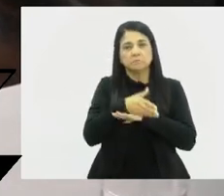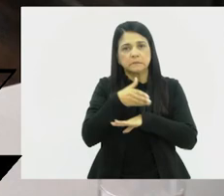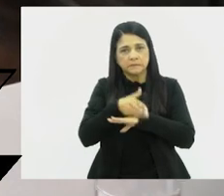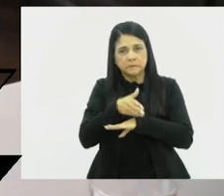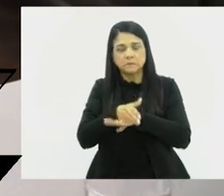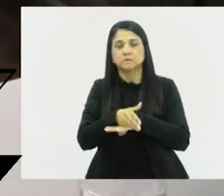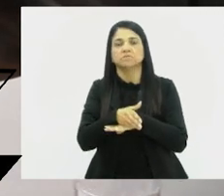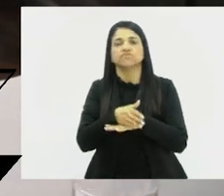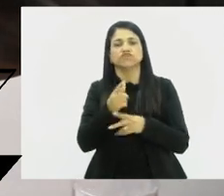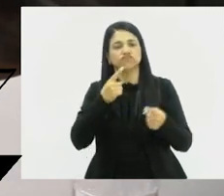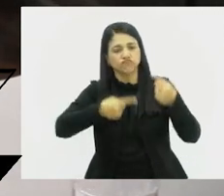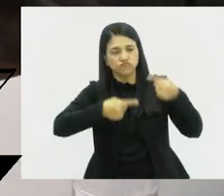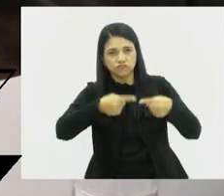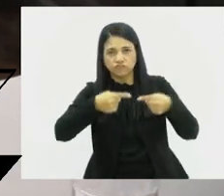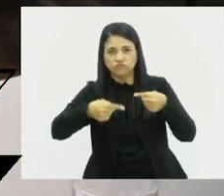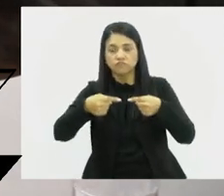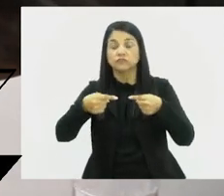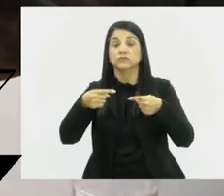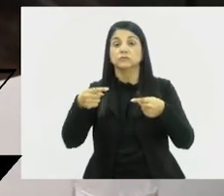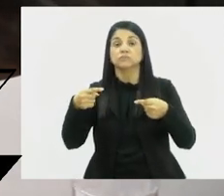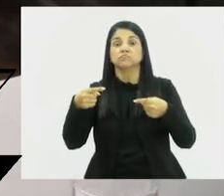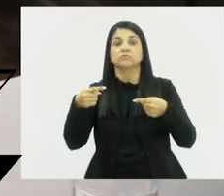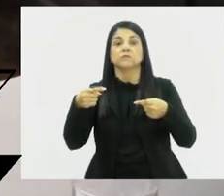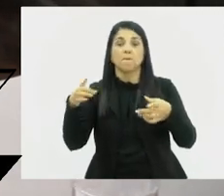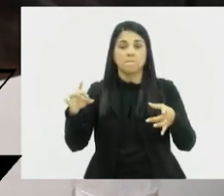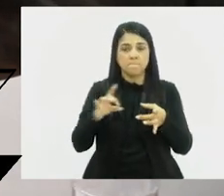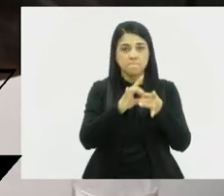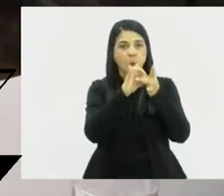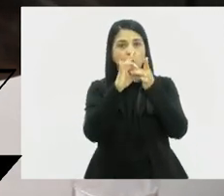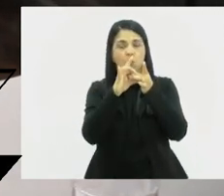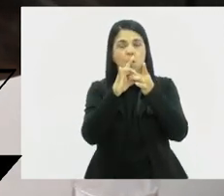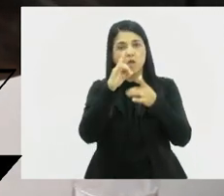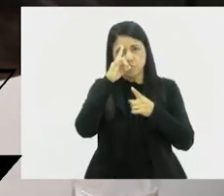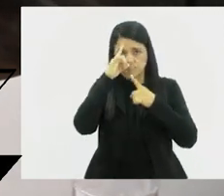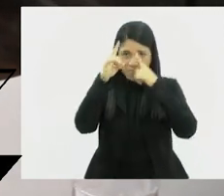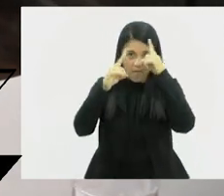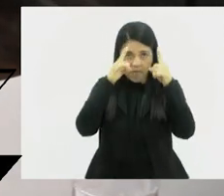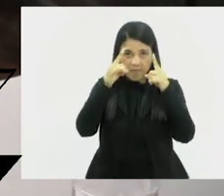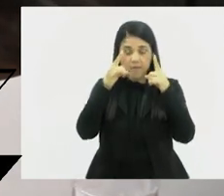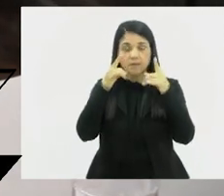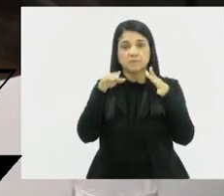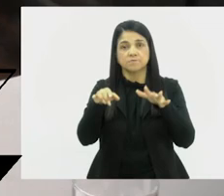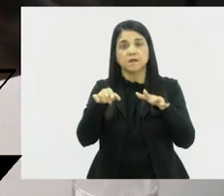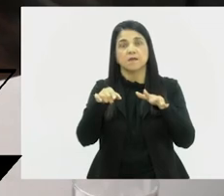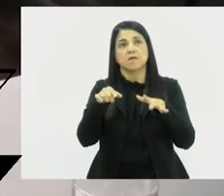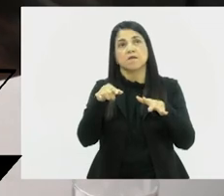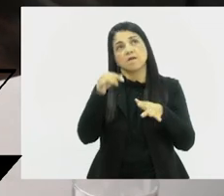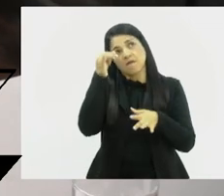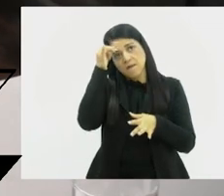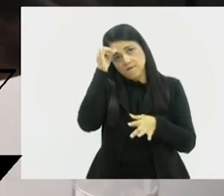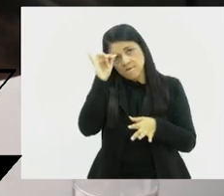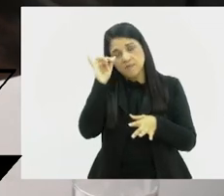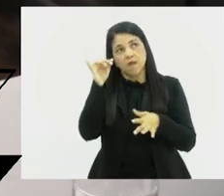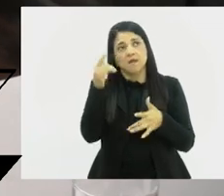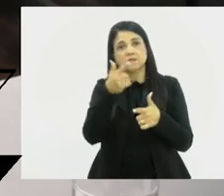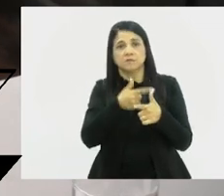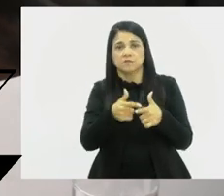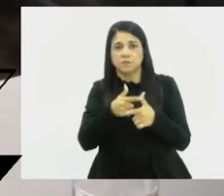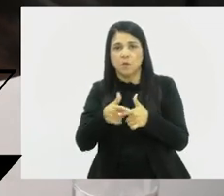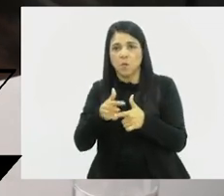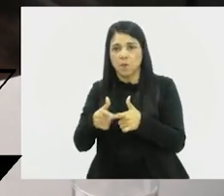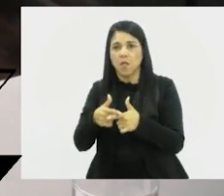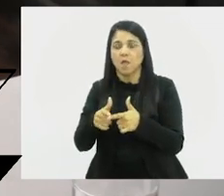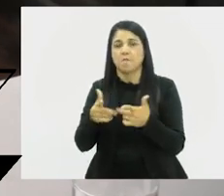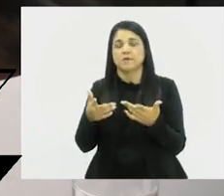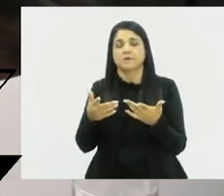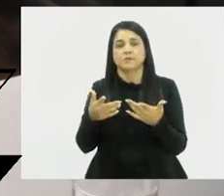discutir e termos juntos ideias para que eventos tão catastróficos quanto nós vivenciamos não se